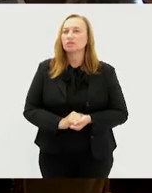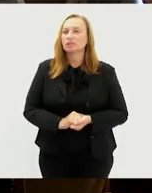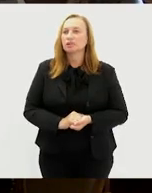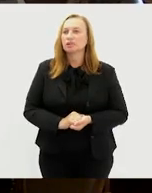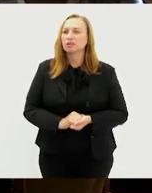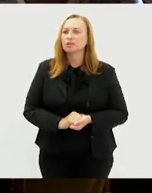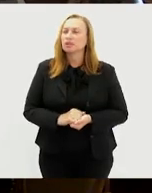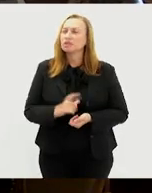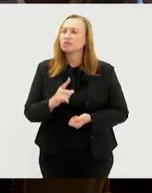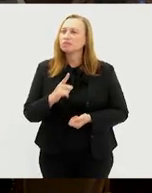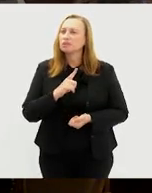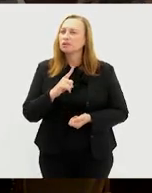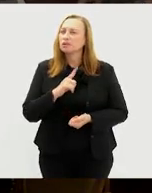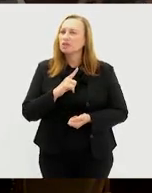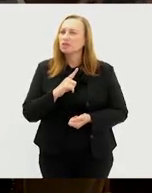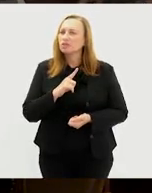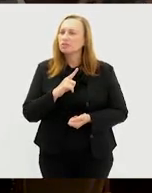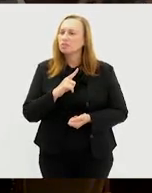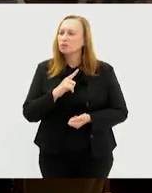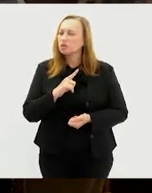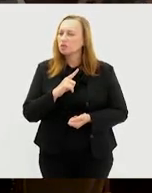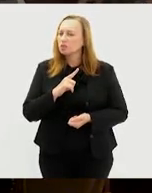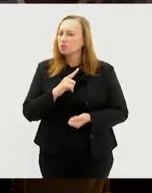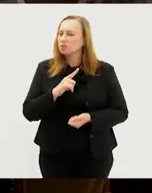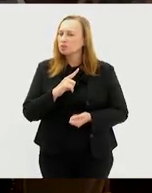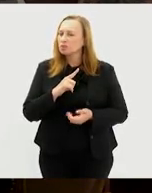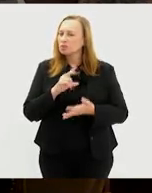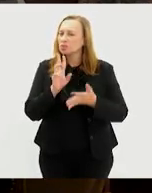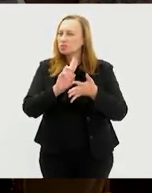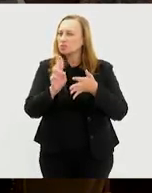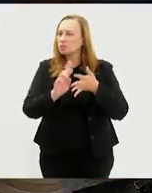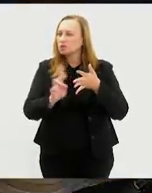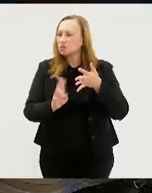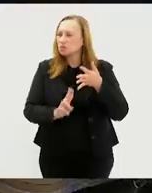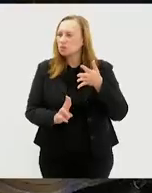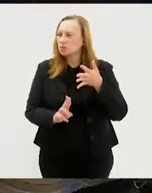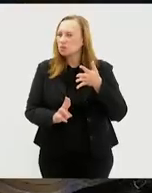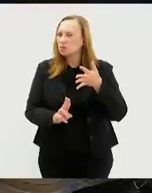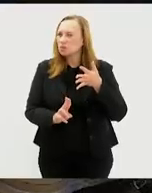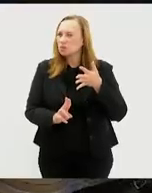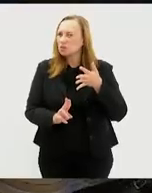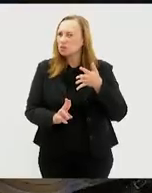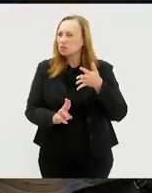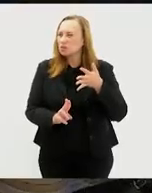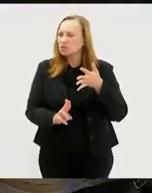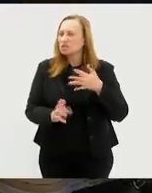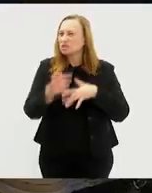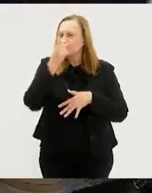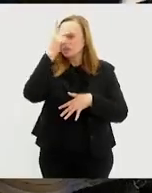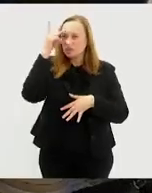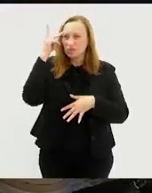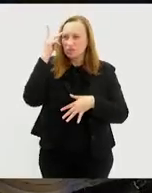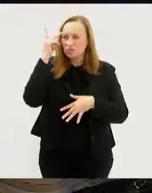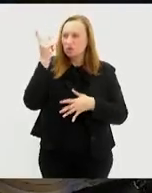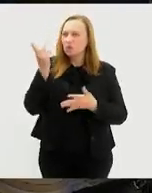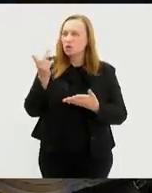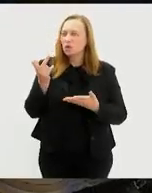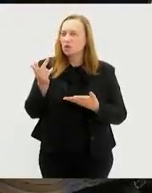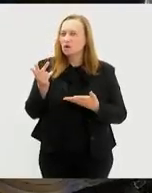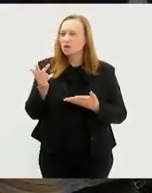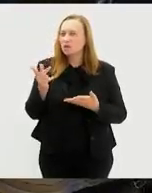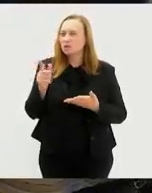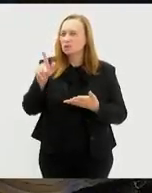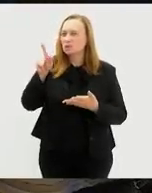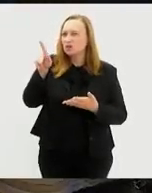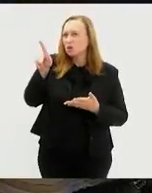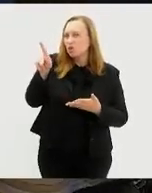nomenclatura né uma e eh ultrapassada de pessoas portadoras de deficiência eh portadoras